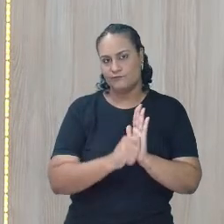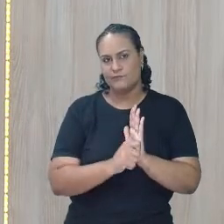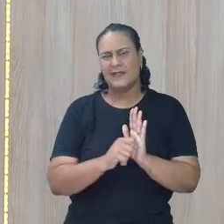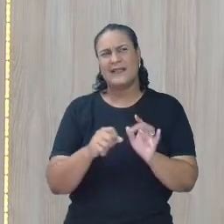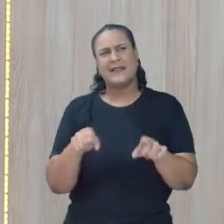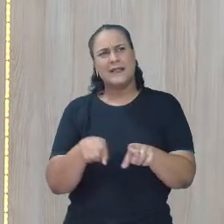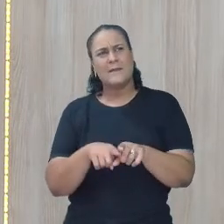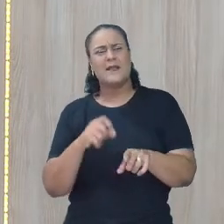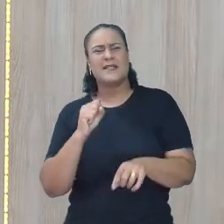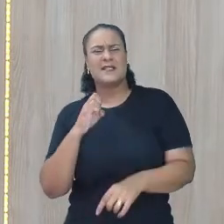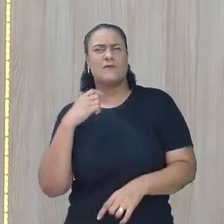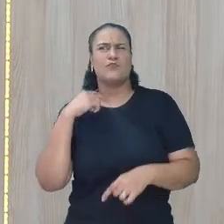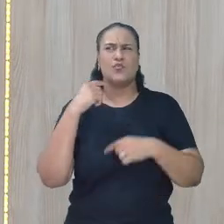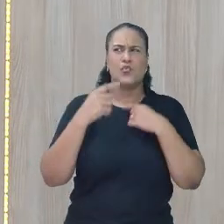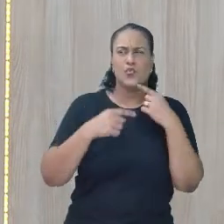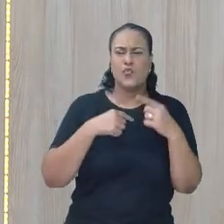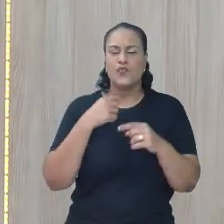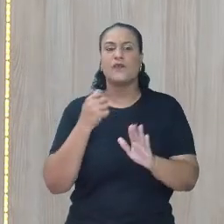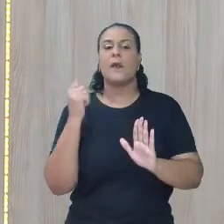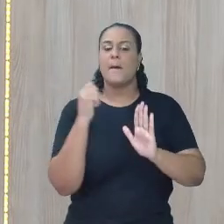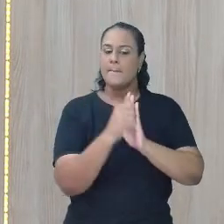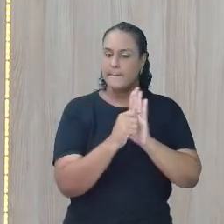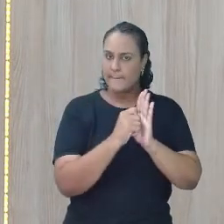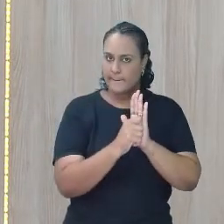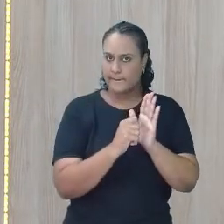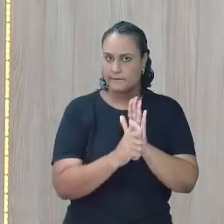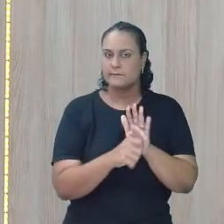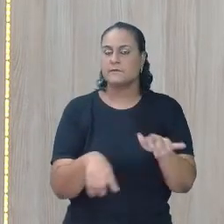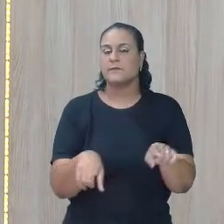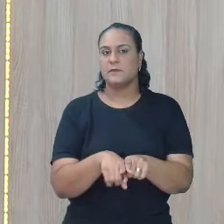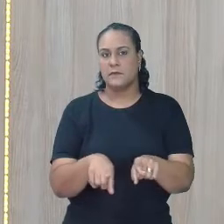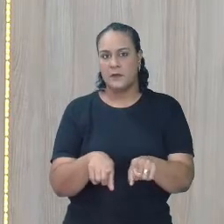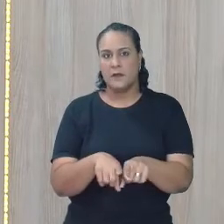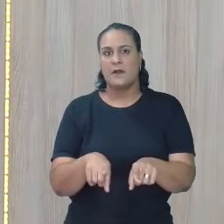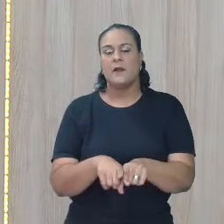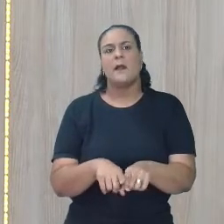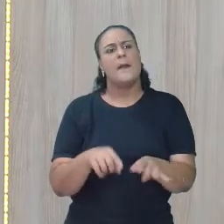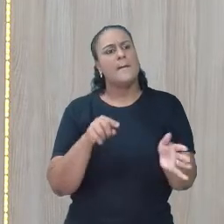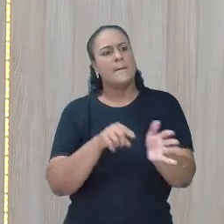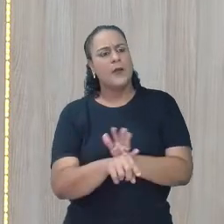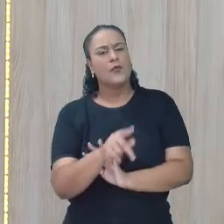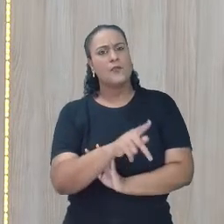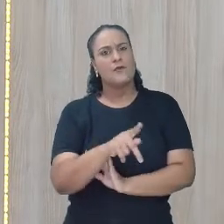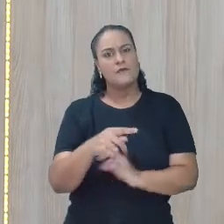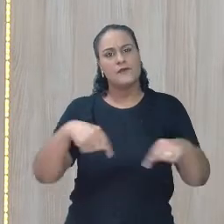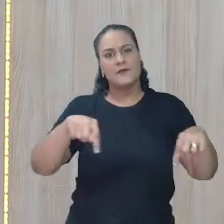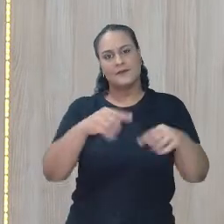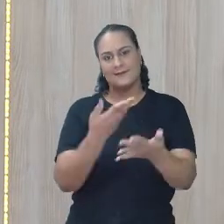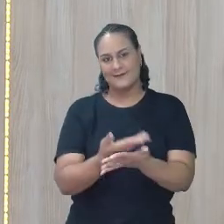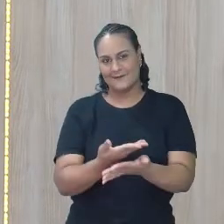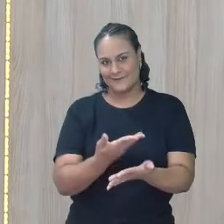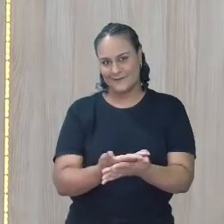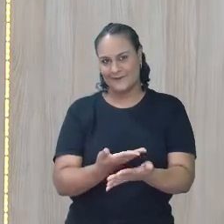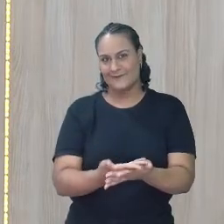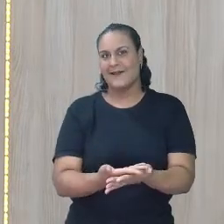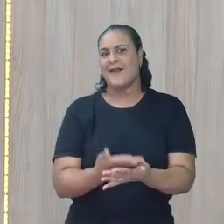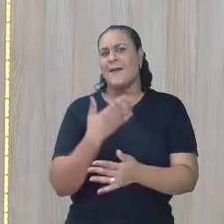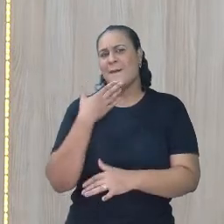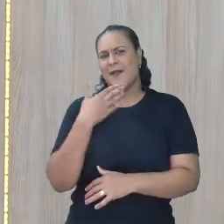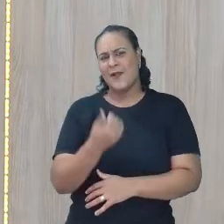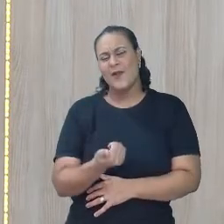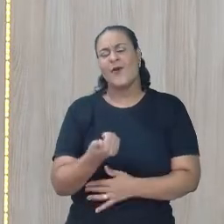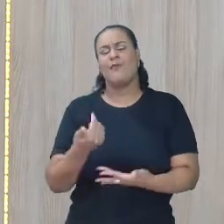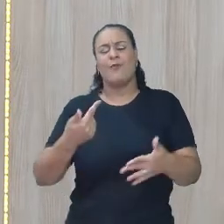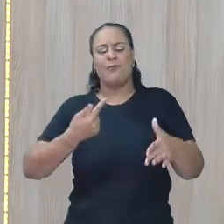dúvidas, tá bom? Além da gente visualizar aqui o conteúdo, você pode falar com o seu professor e tirar as dúvidas ainda melhor, né? Mais